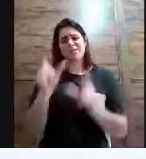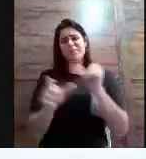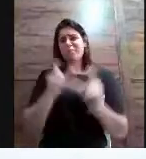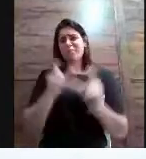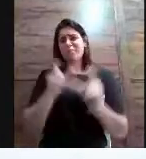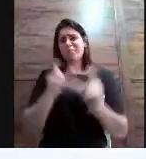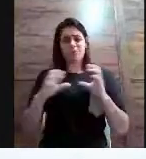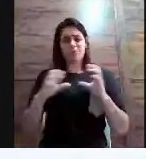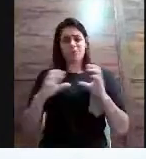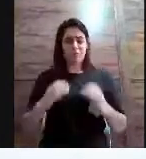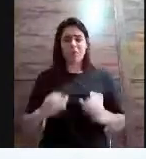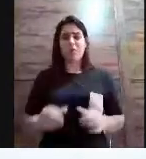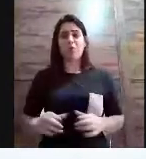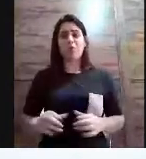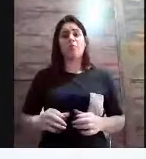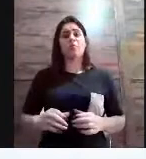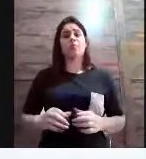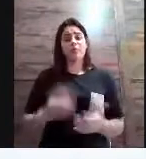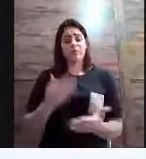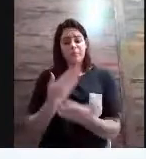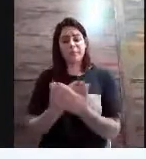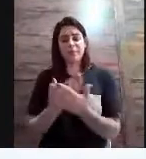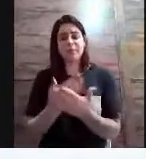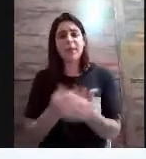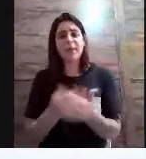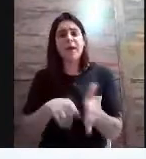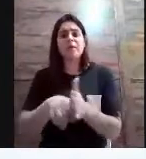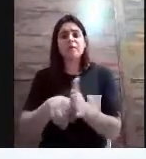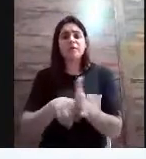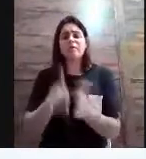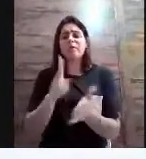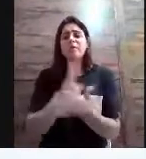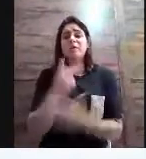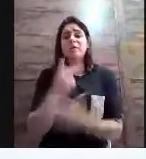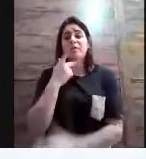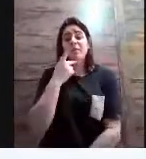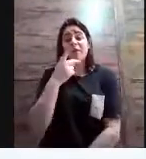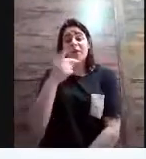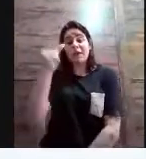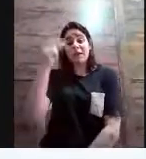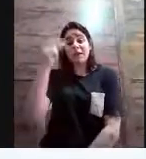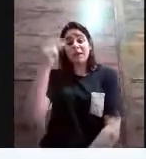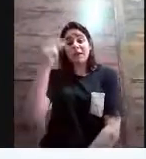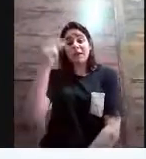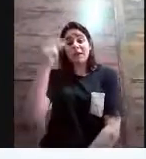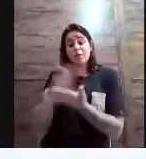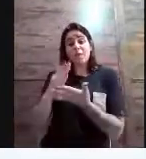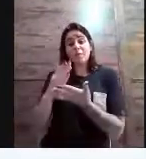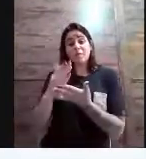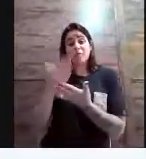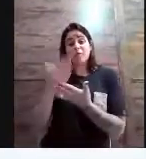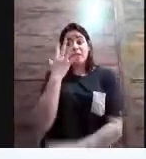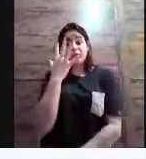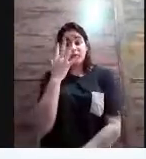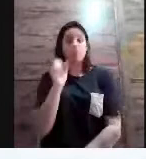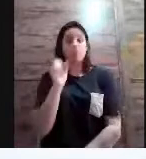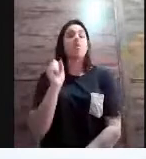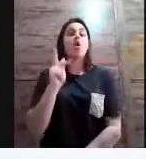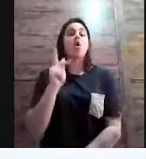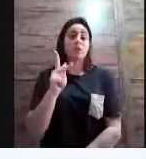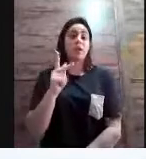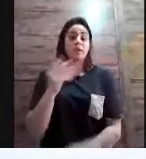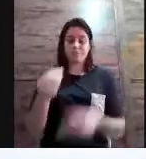Foram feitos... Eu sempre digo que lá no início, em fevereiro, março, tudo bem, as